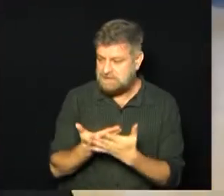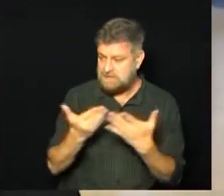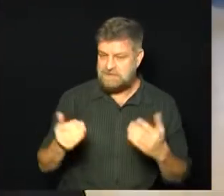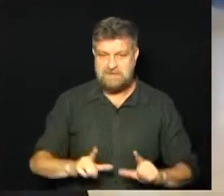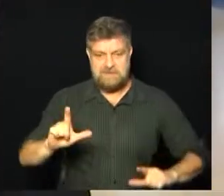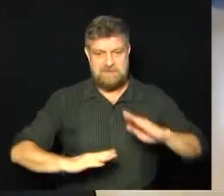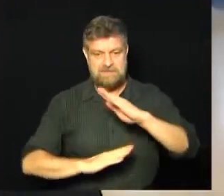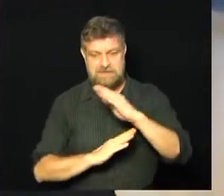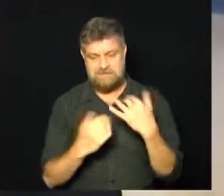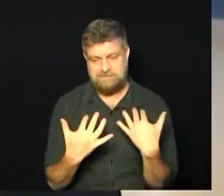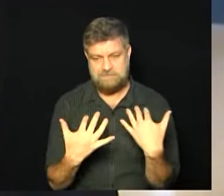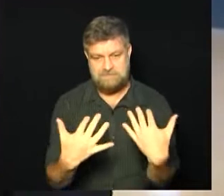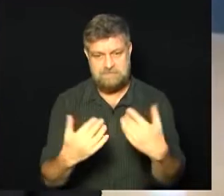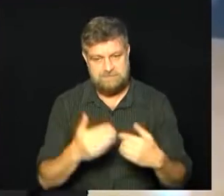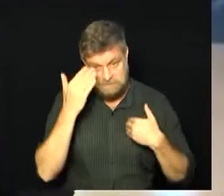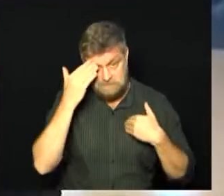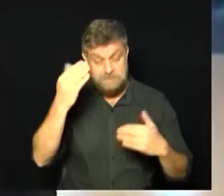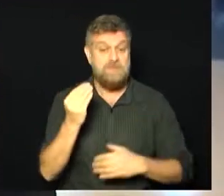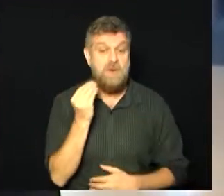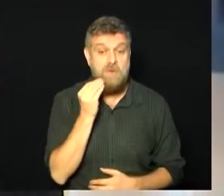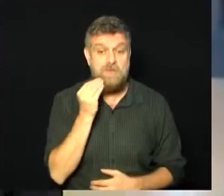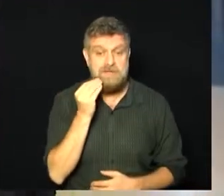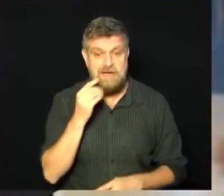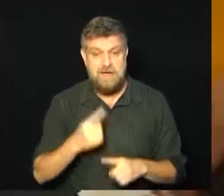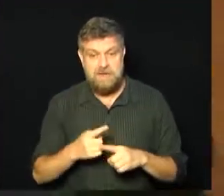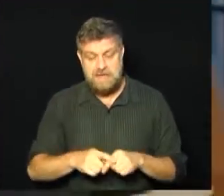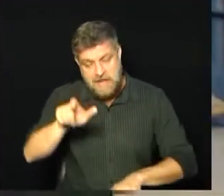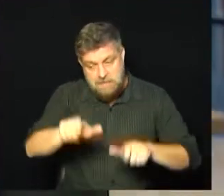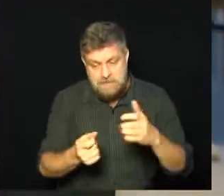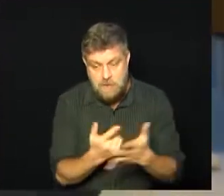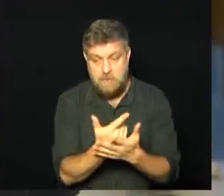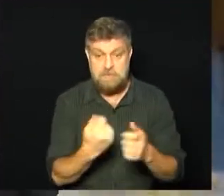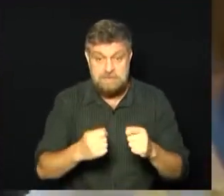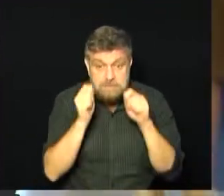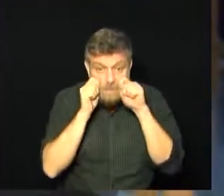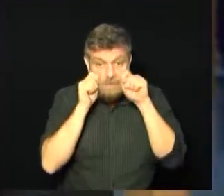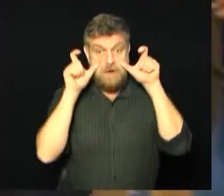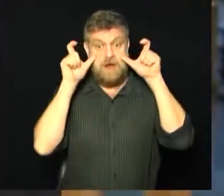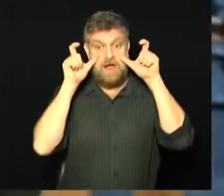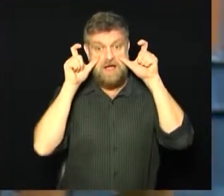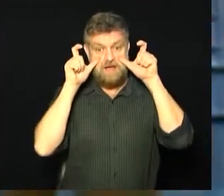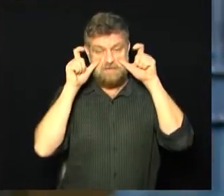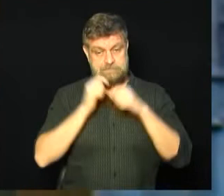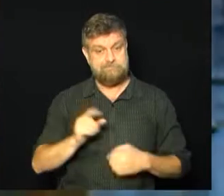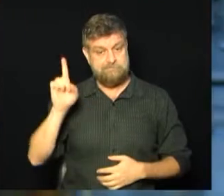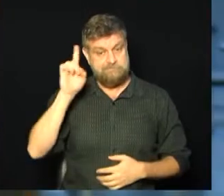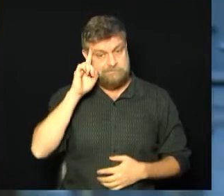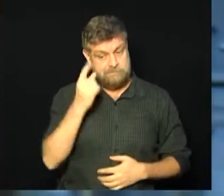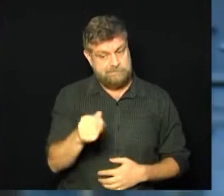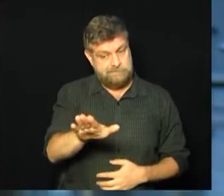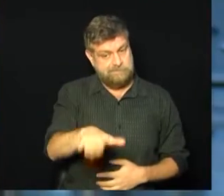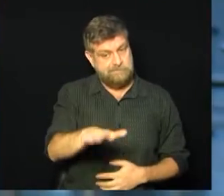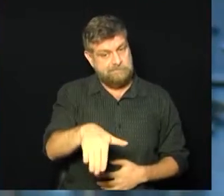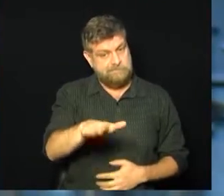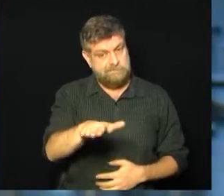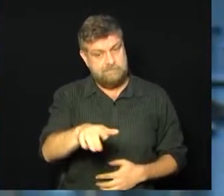TV Câmara. Agradeço a oportunidade, até porque o consumidor tem que ficar atento, principalmente nesse dia da promoção.